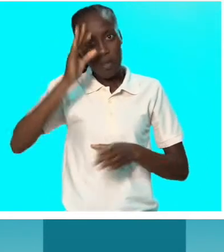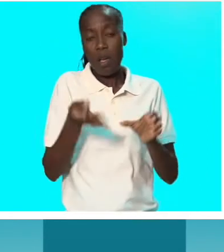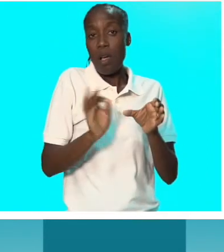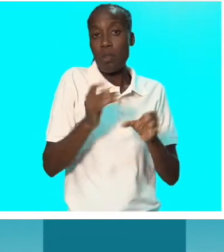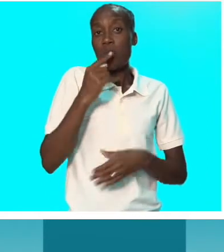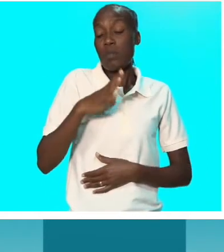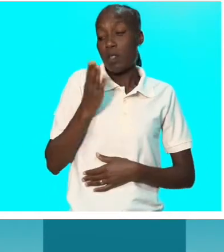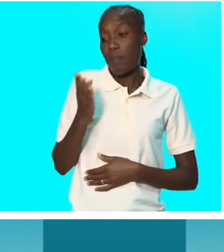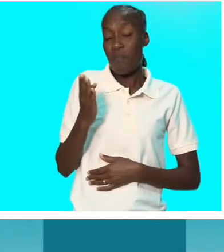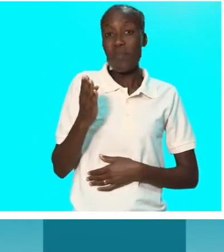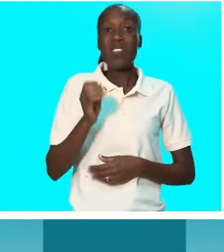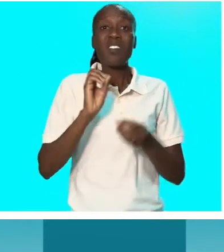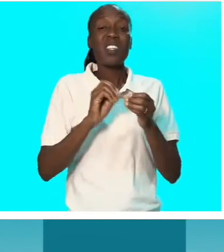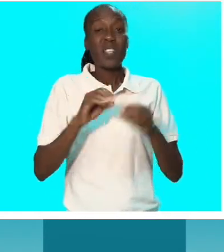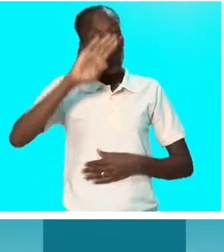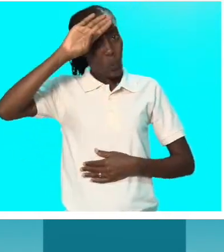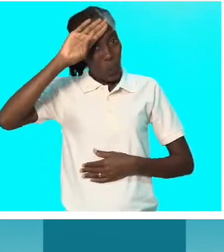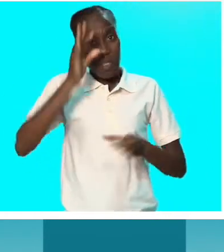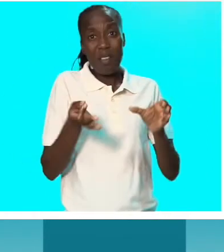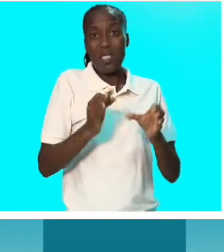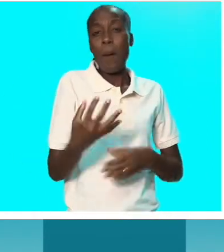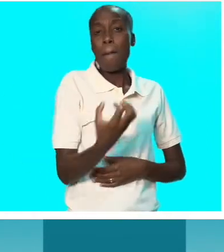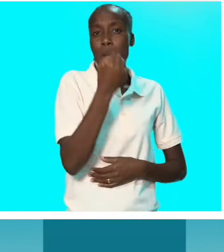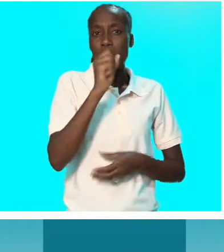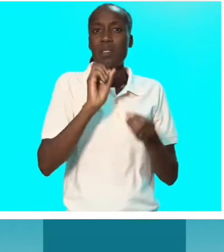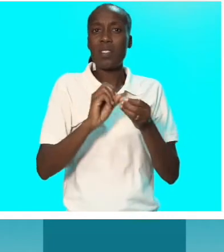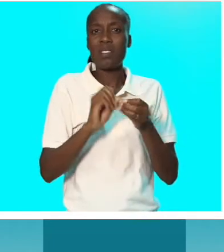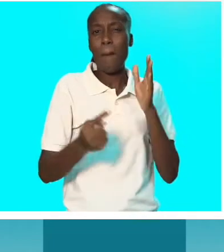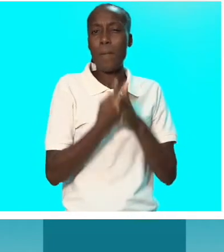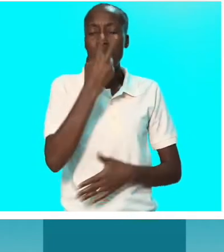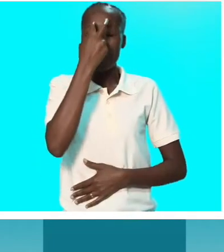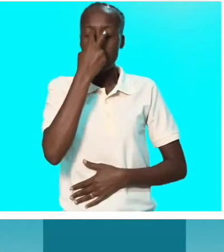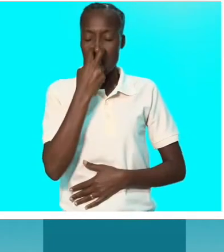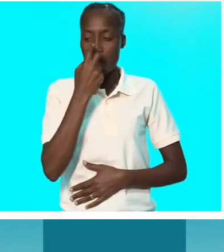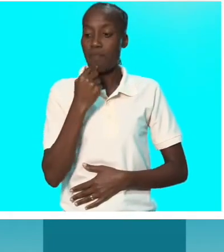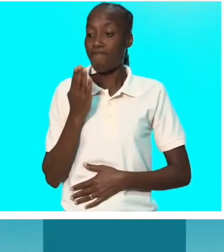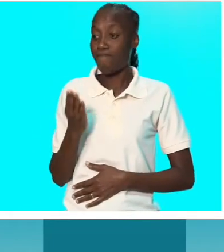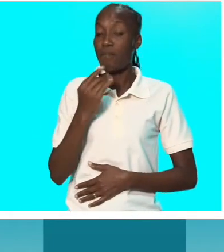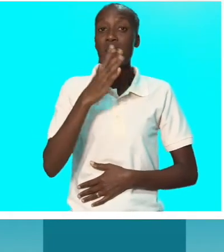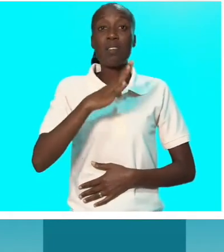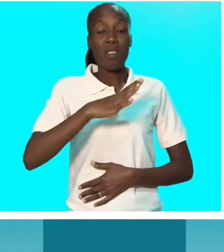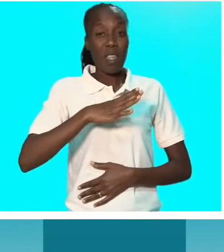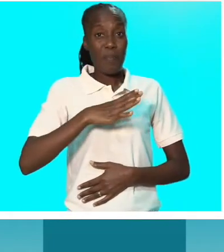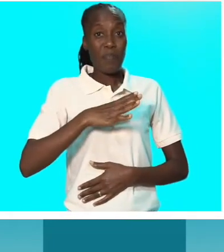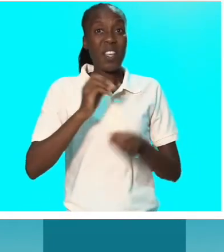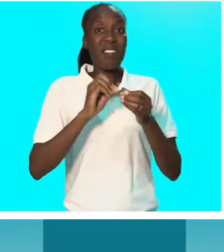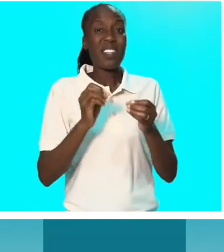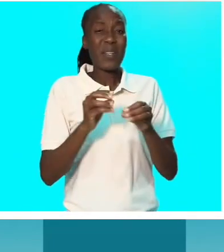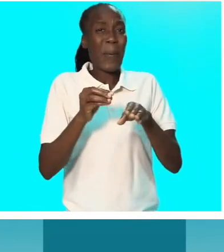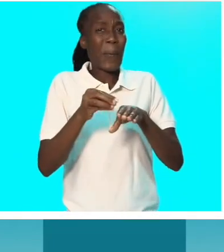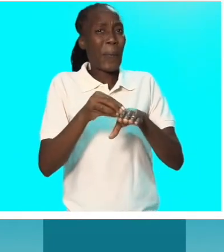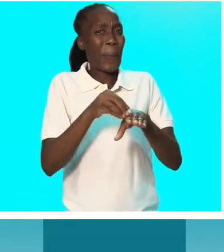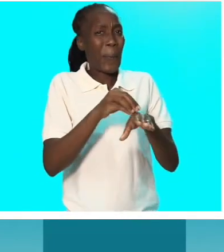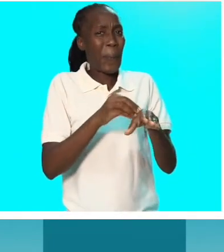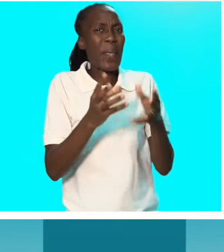Diabéticos, revela que a diabetes pode levar à cegueira. Em geral, para além de feridas